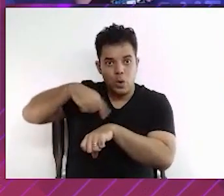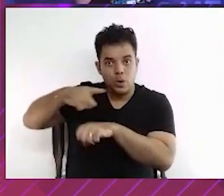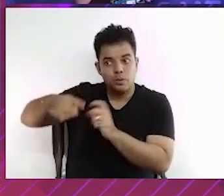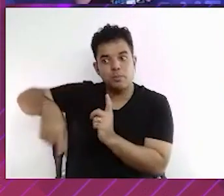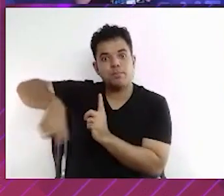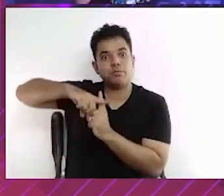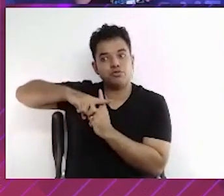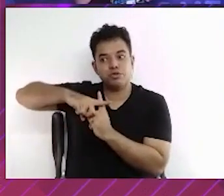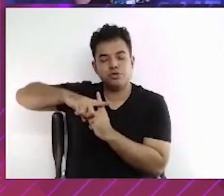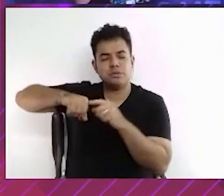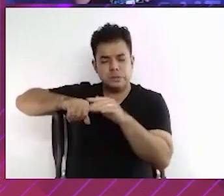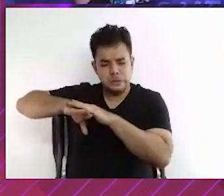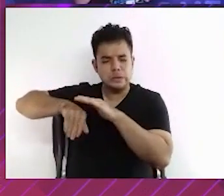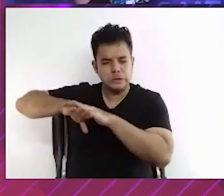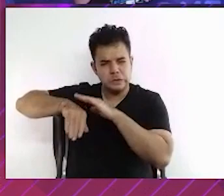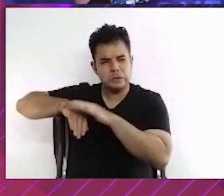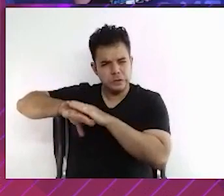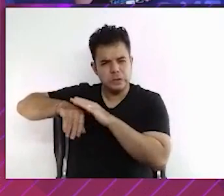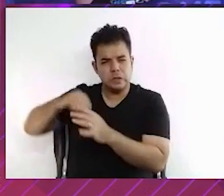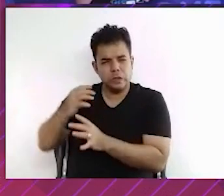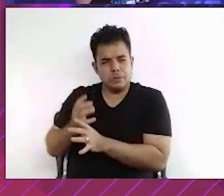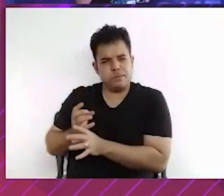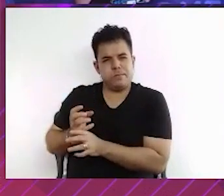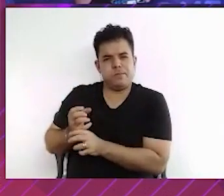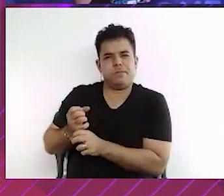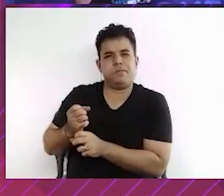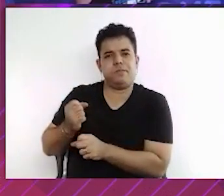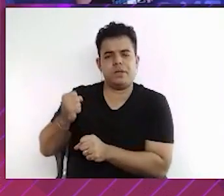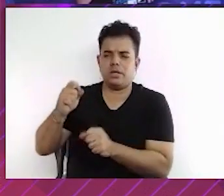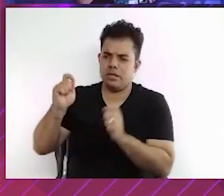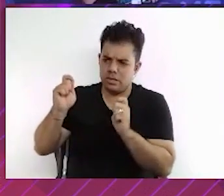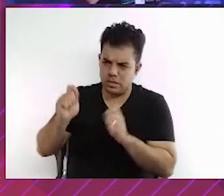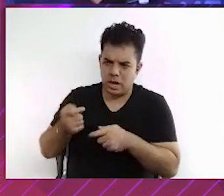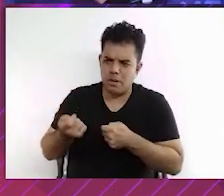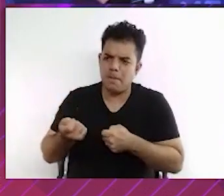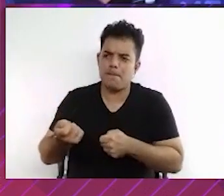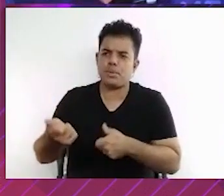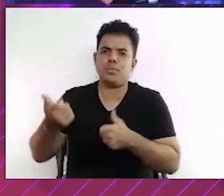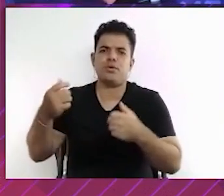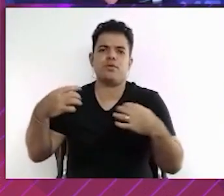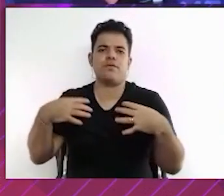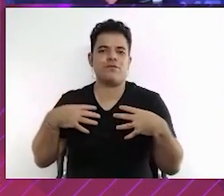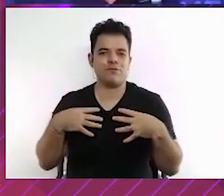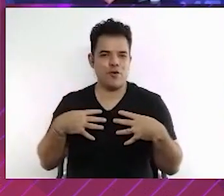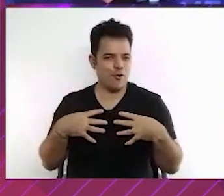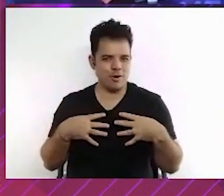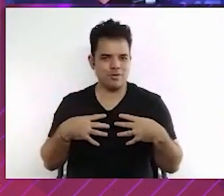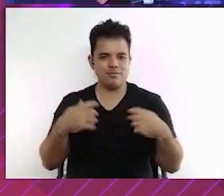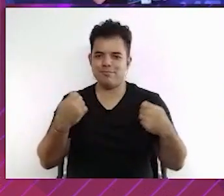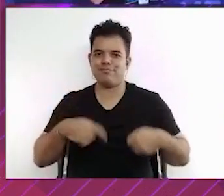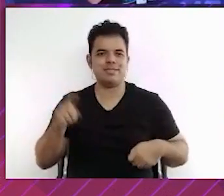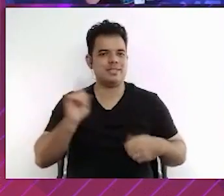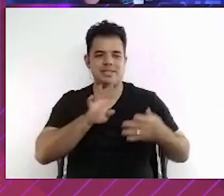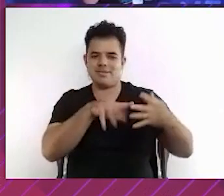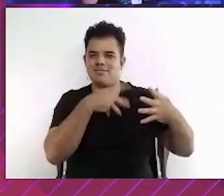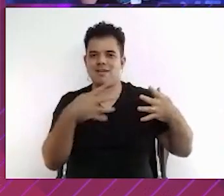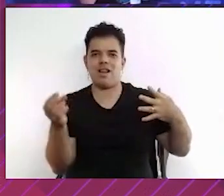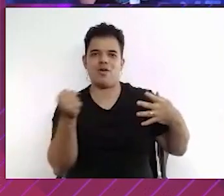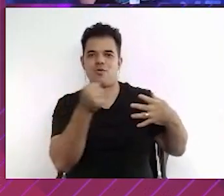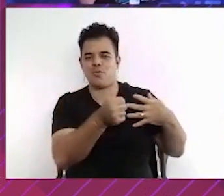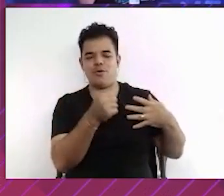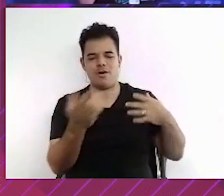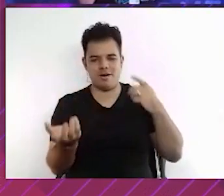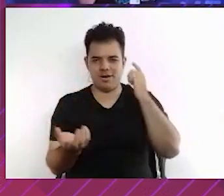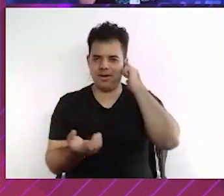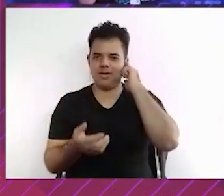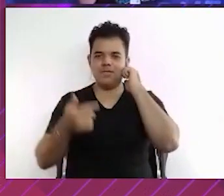positivas acumuladas no banco de horas, eu posso dar folga para ele, ele não precisa entrar na escala, por exemplo. Ou